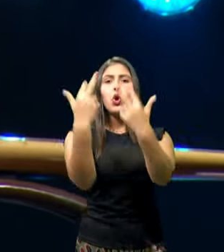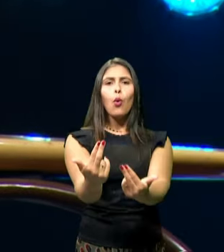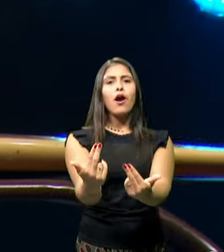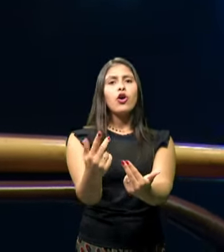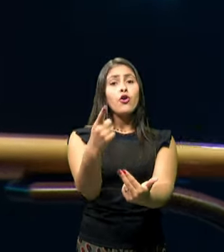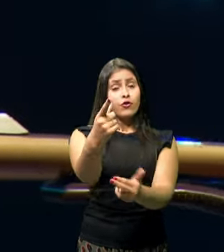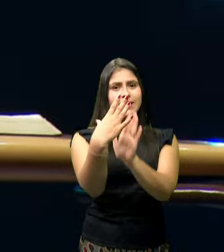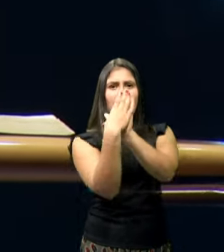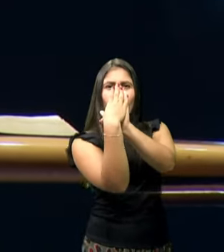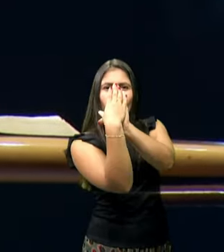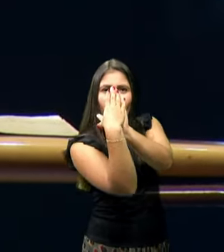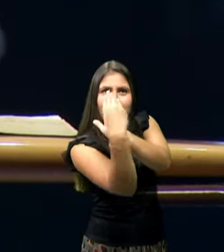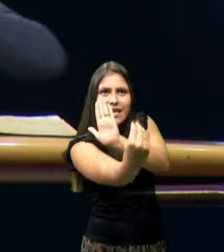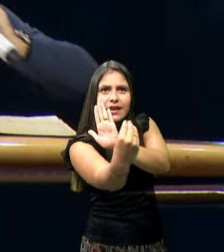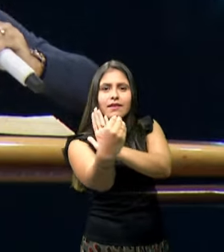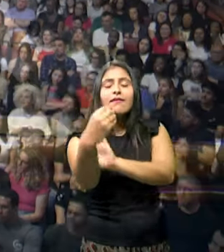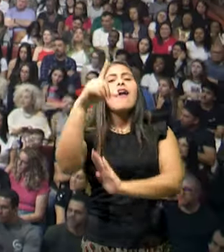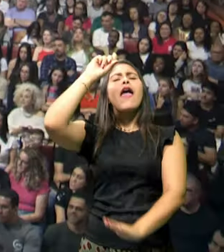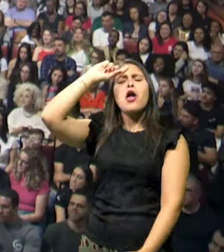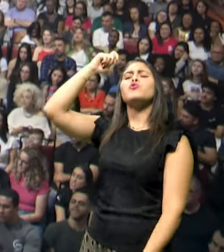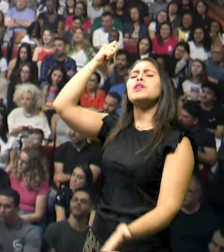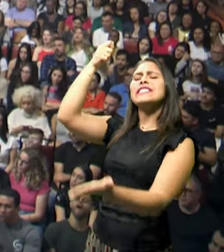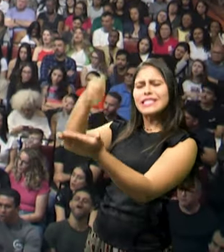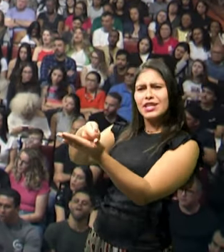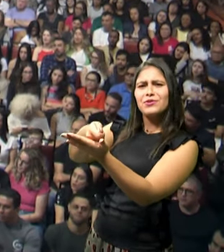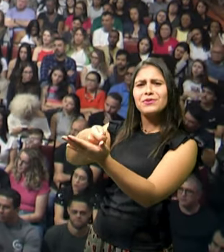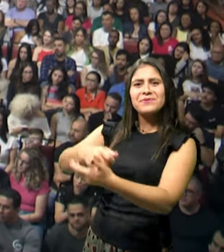você repetir com força aí, vamos lá?